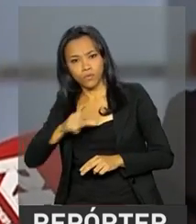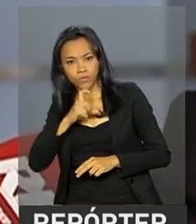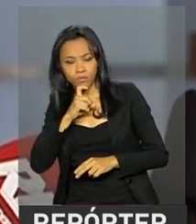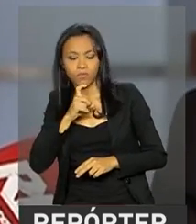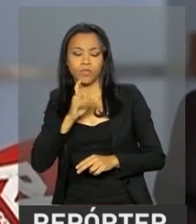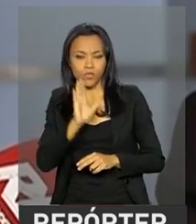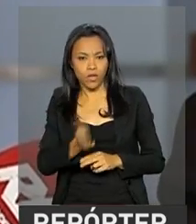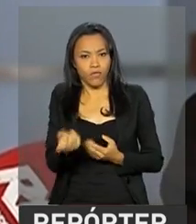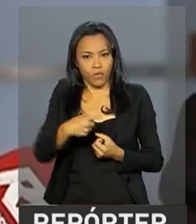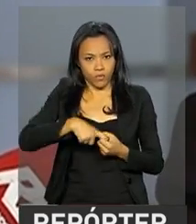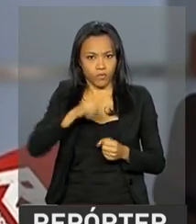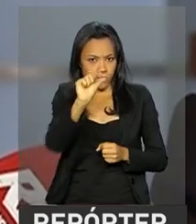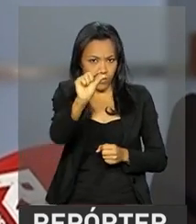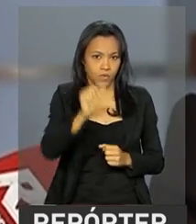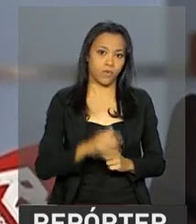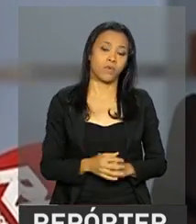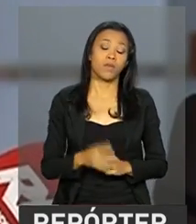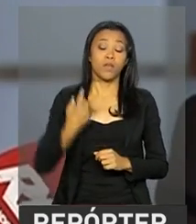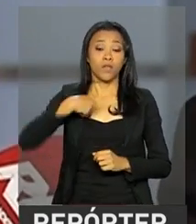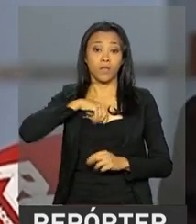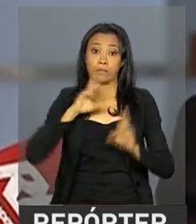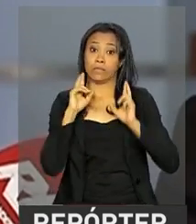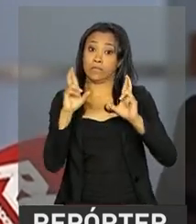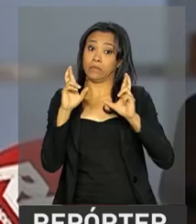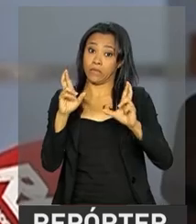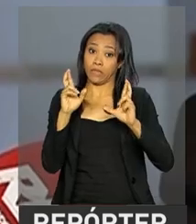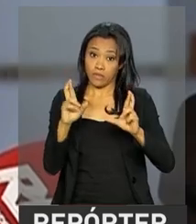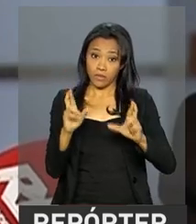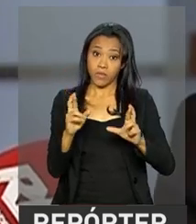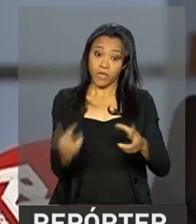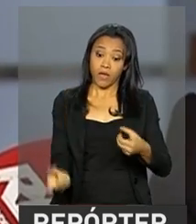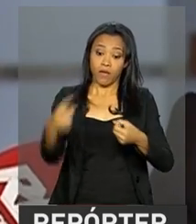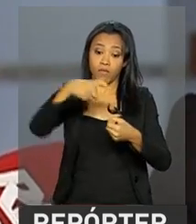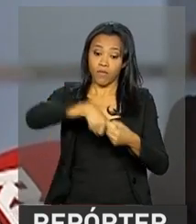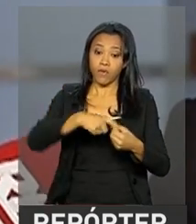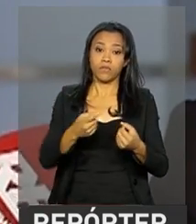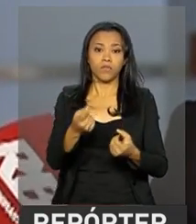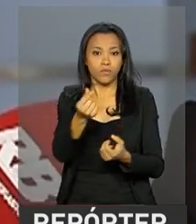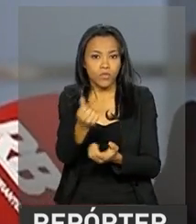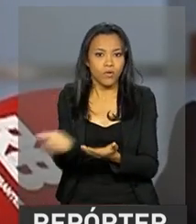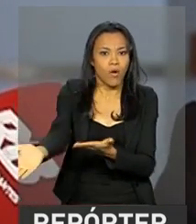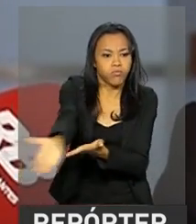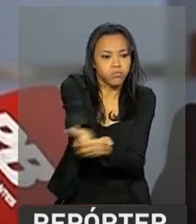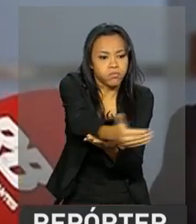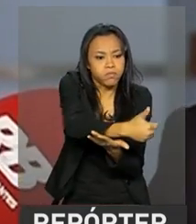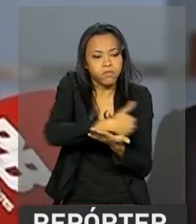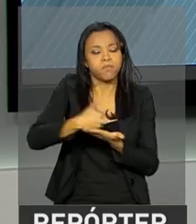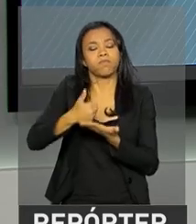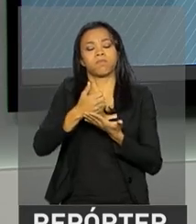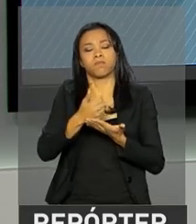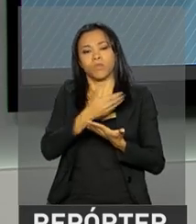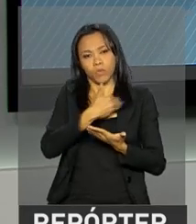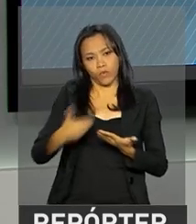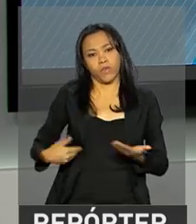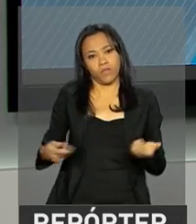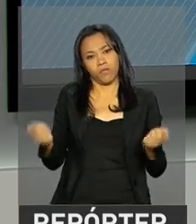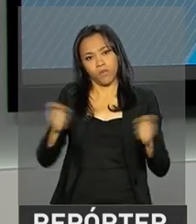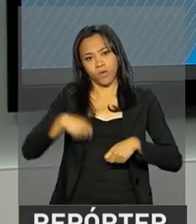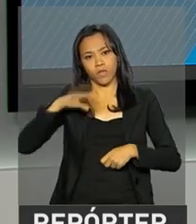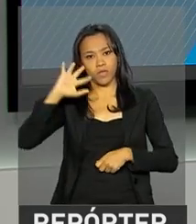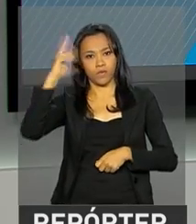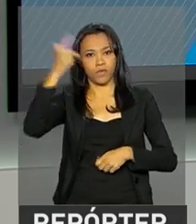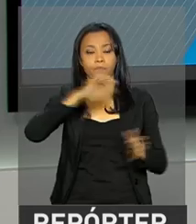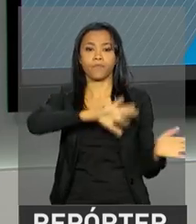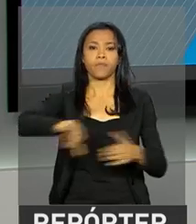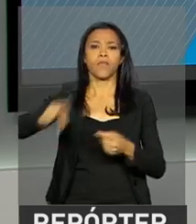nossa expectativa, portanto, é que a retomada da arrecadação possa resolver essa questão. Uma série de